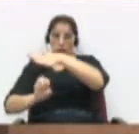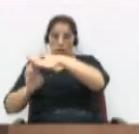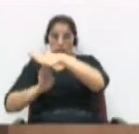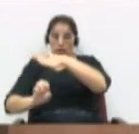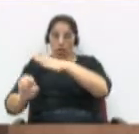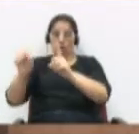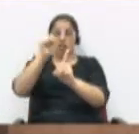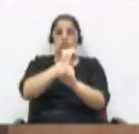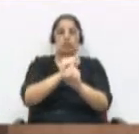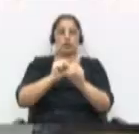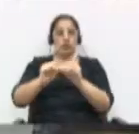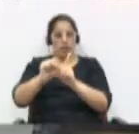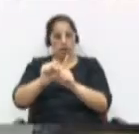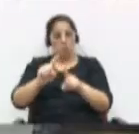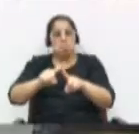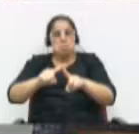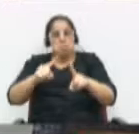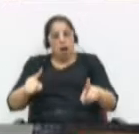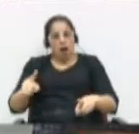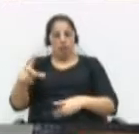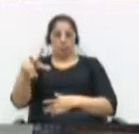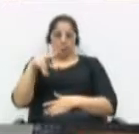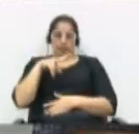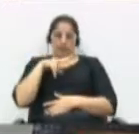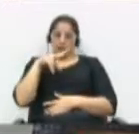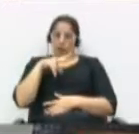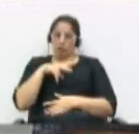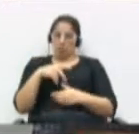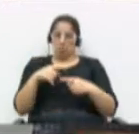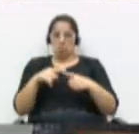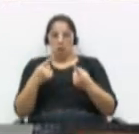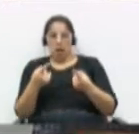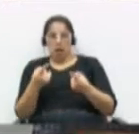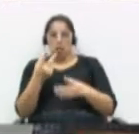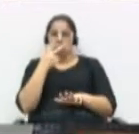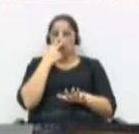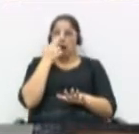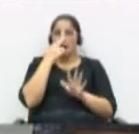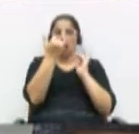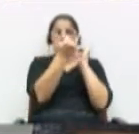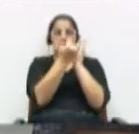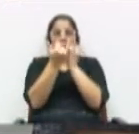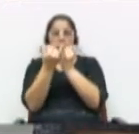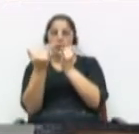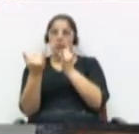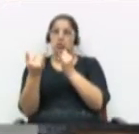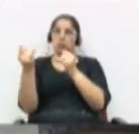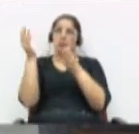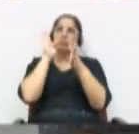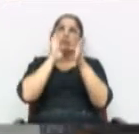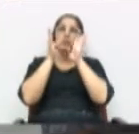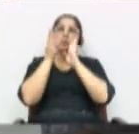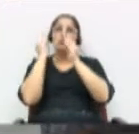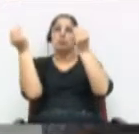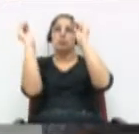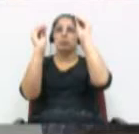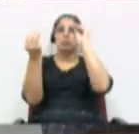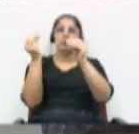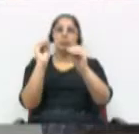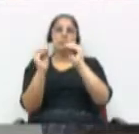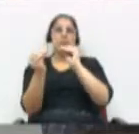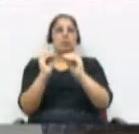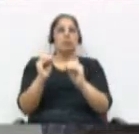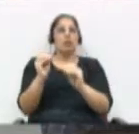porém ela é uma empresa privada. Mas devido a comentários no Facebook e outros meios de comunicação, eu resolvi